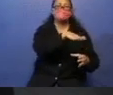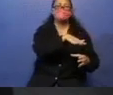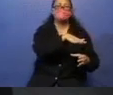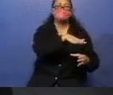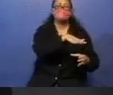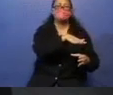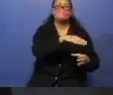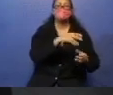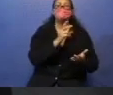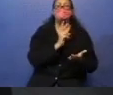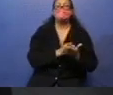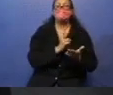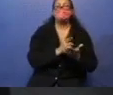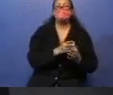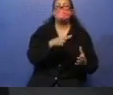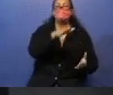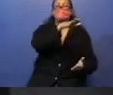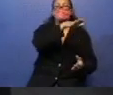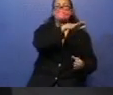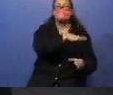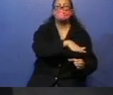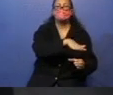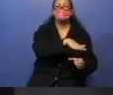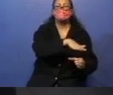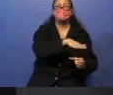lixo e sempre tampado.